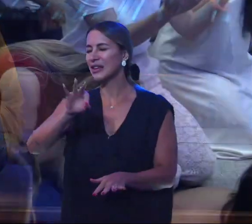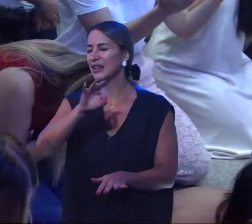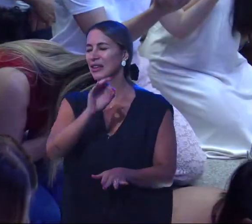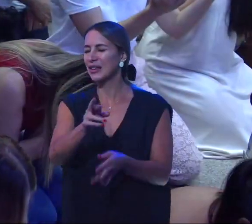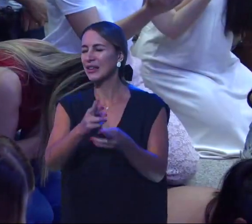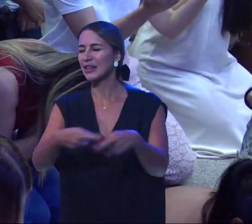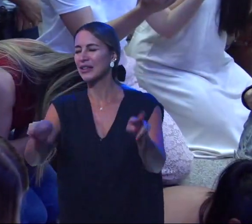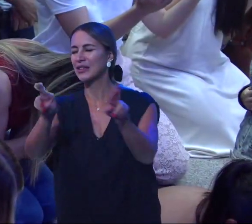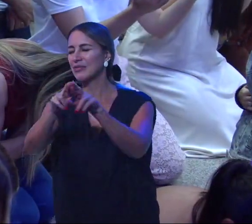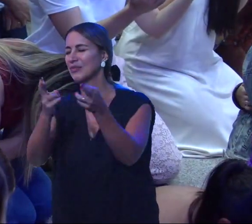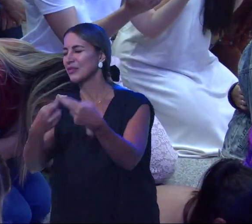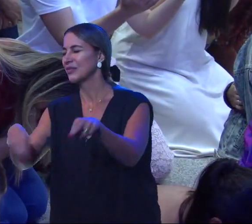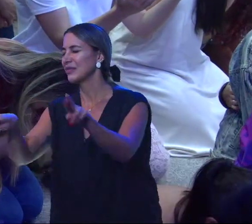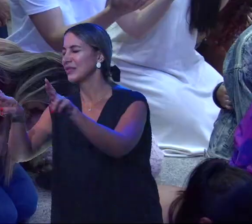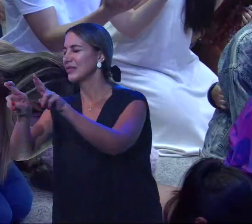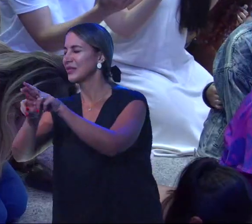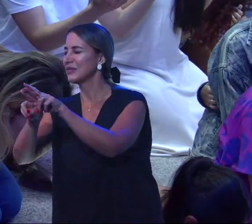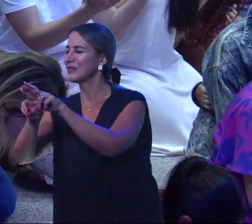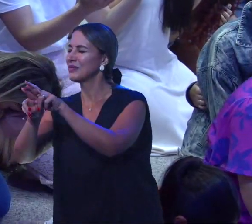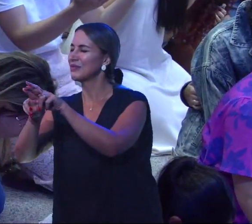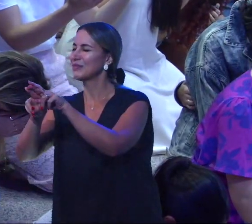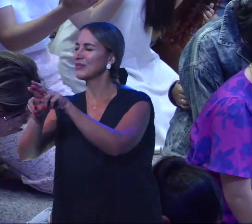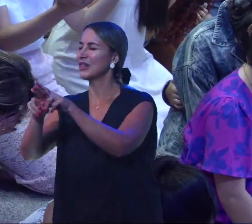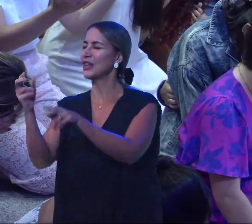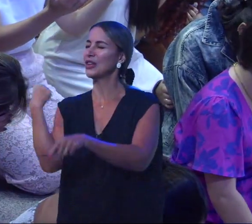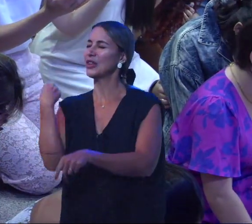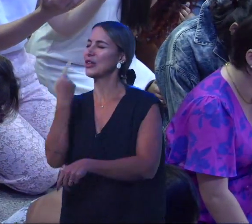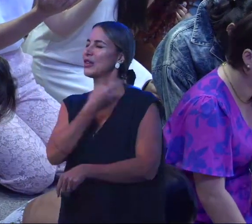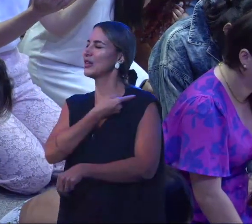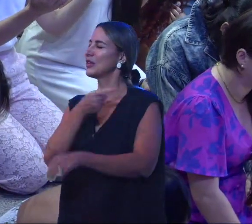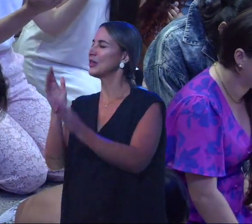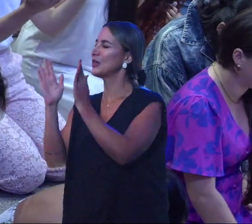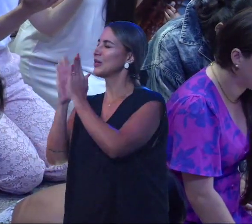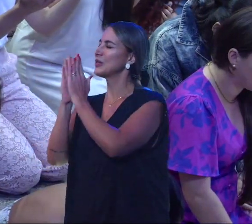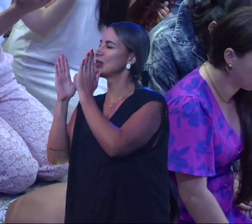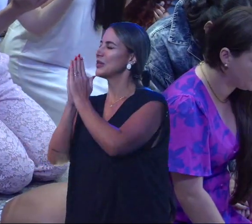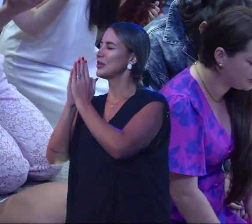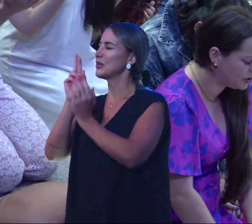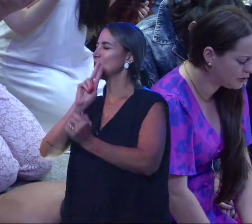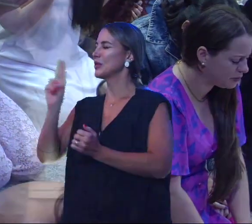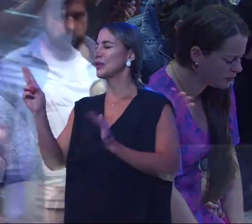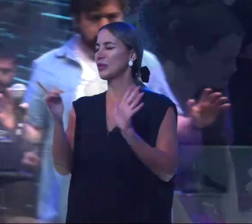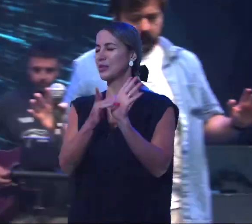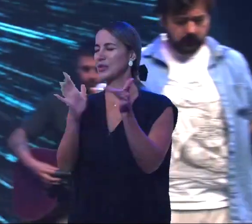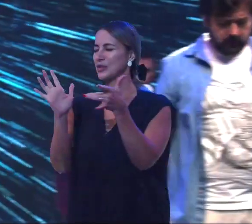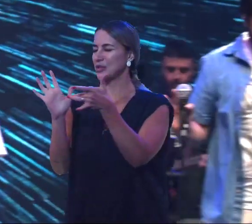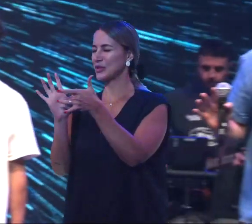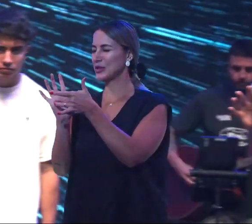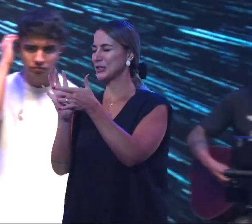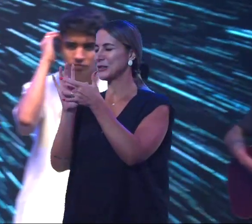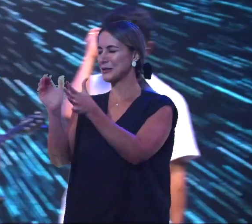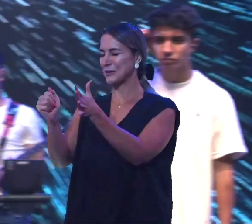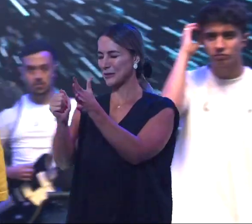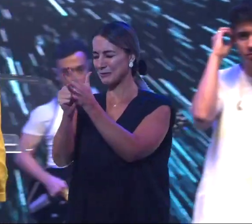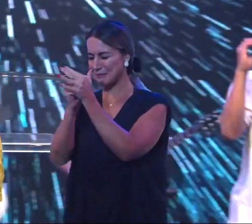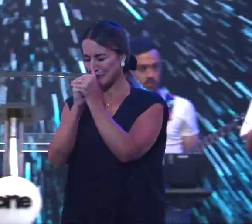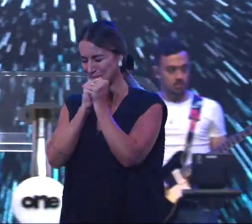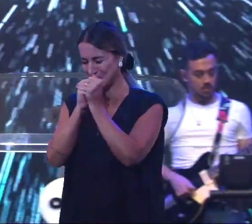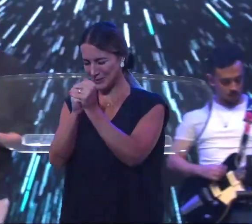e guardado por muito tempo. Essa é a nossa oração, Pai, no nome de Jesus.